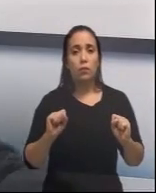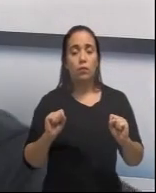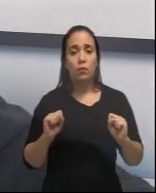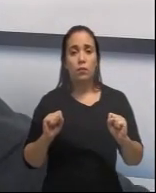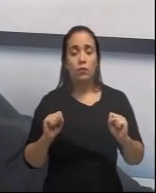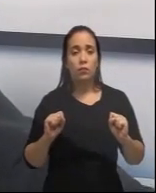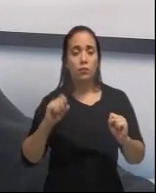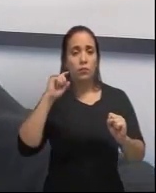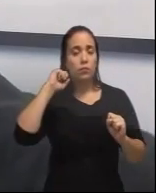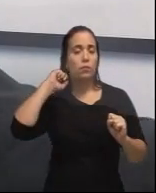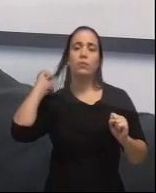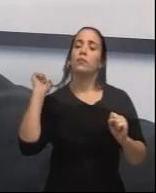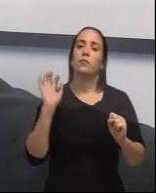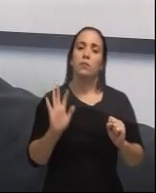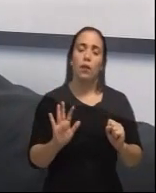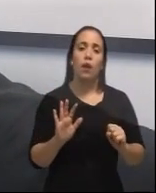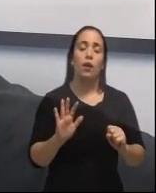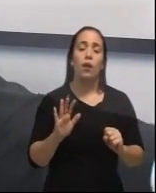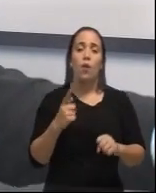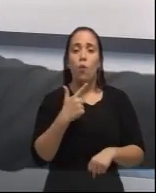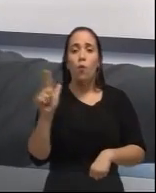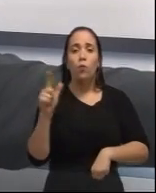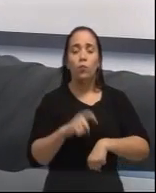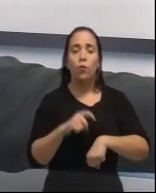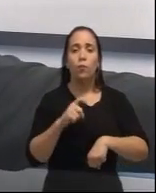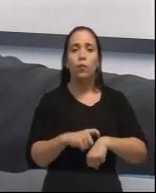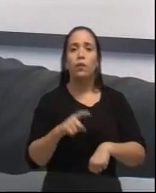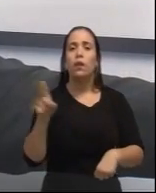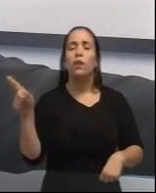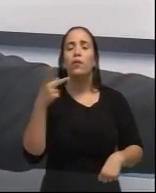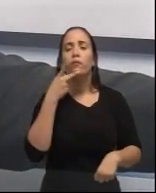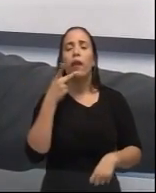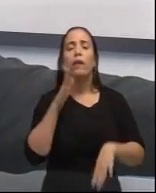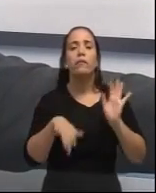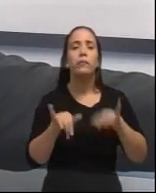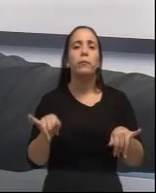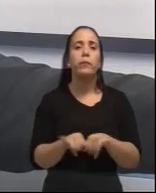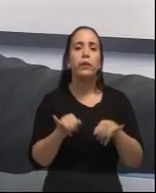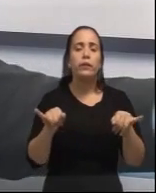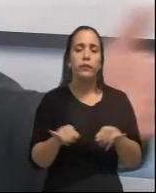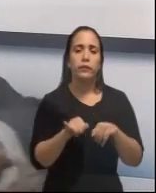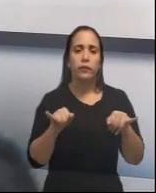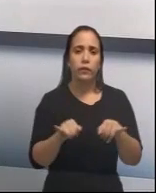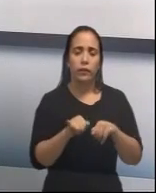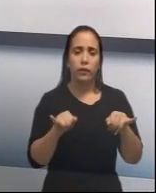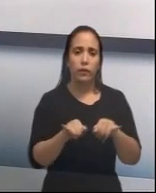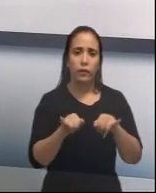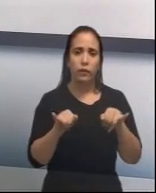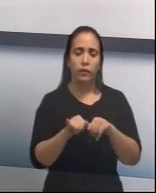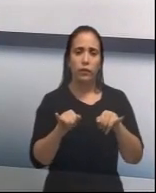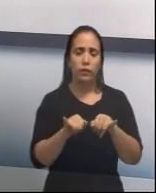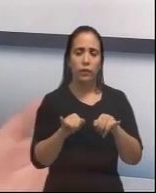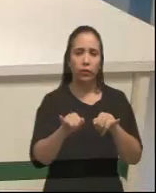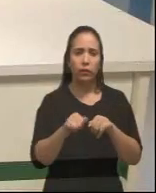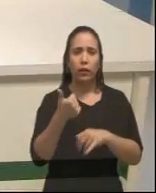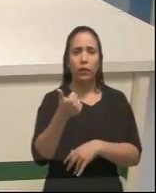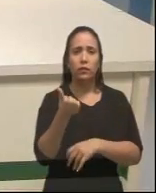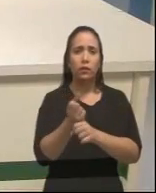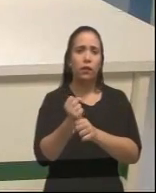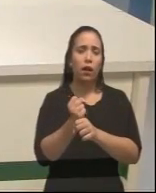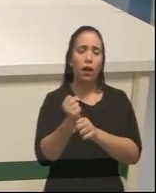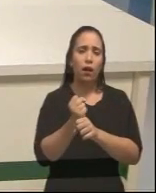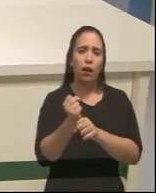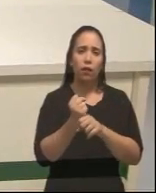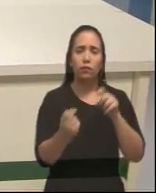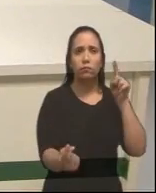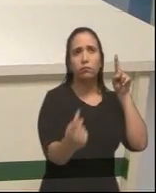Mas aquilo que aconteceu com o Ciro foi em outro momento. Aquela interpretação besta do politicamente correto não acontece. 16 anos atrás. 16 anos atrás